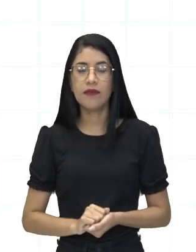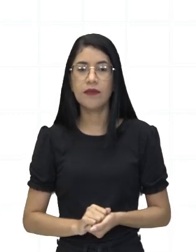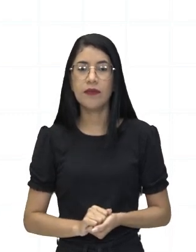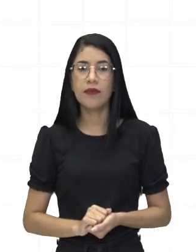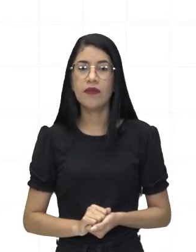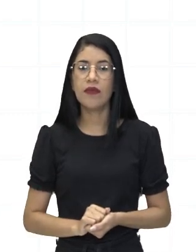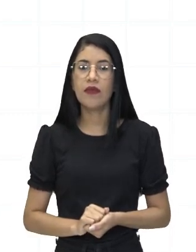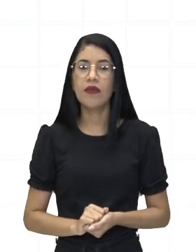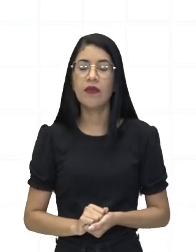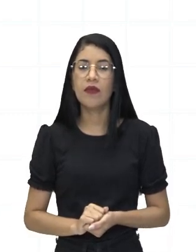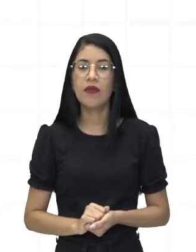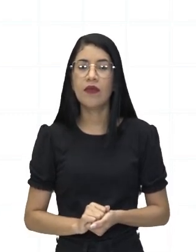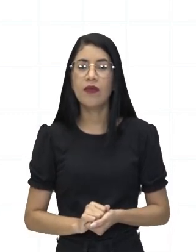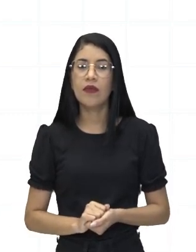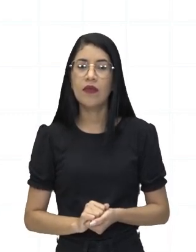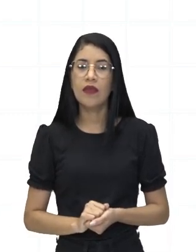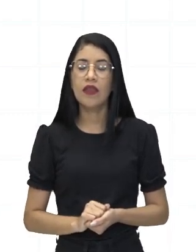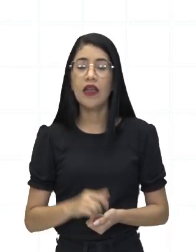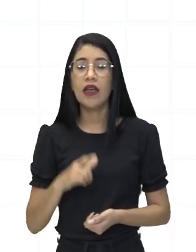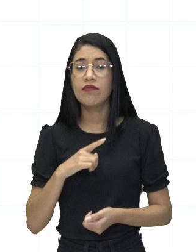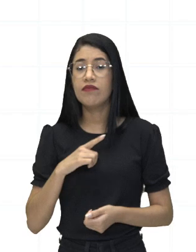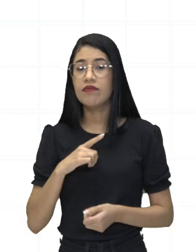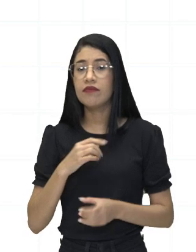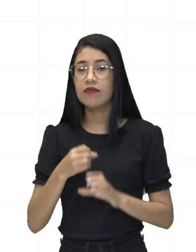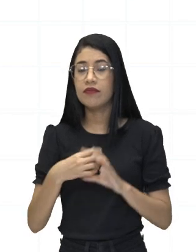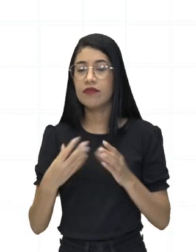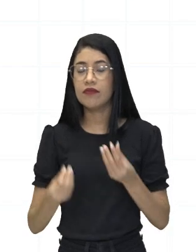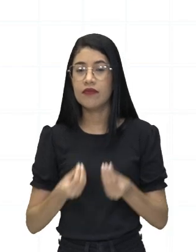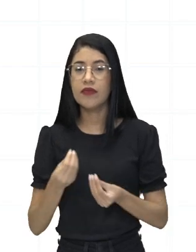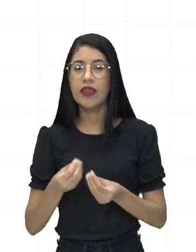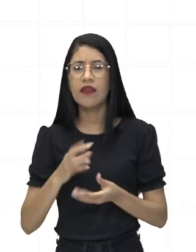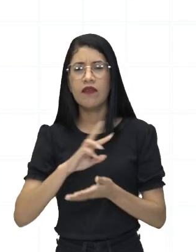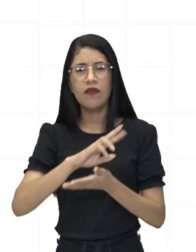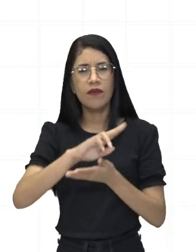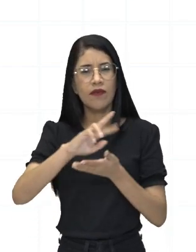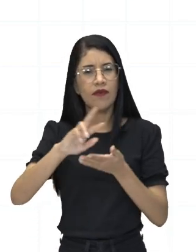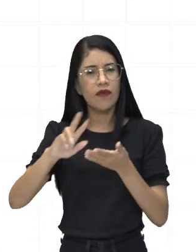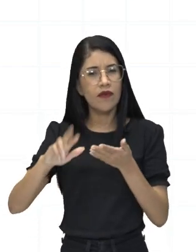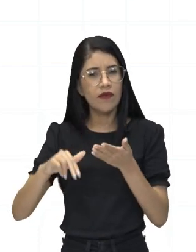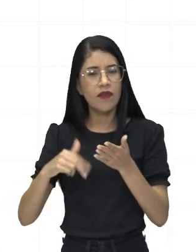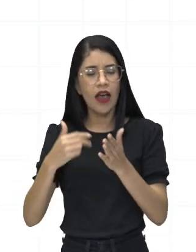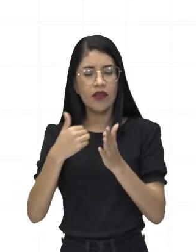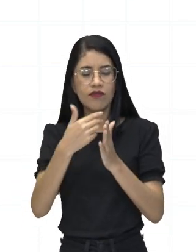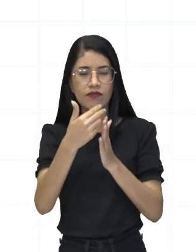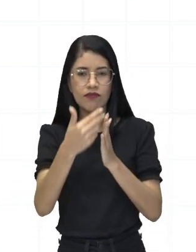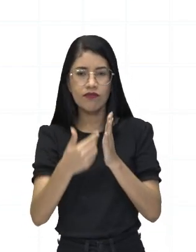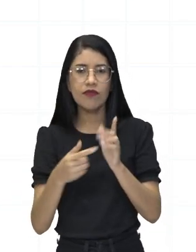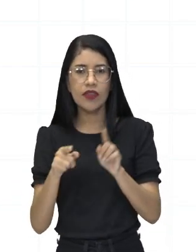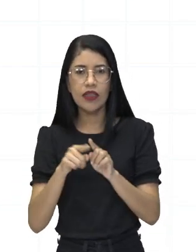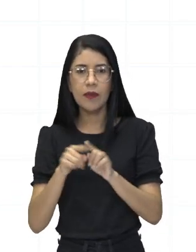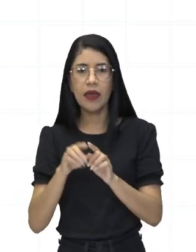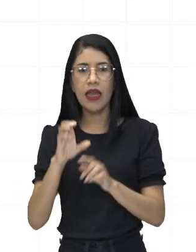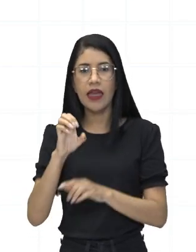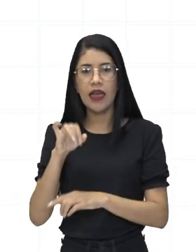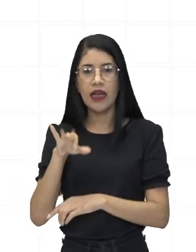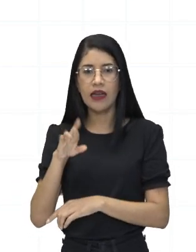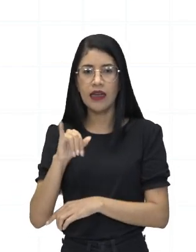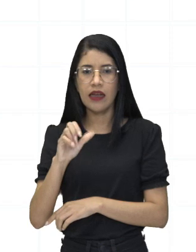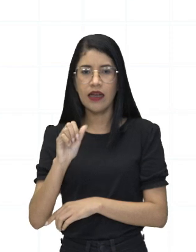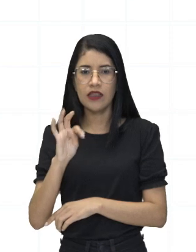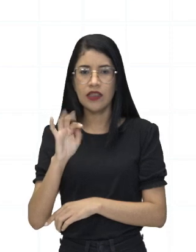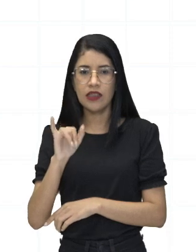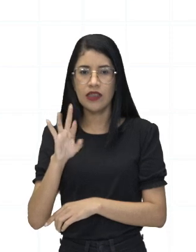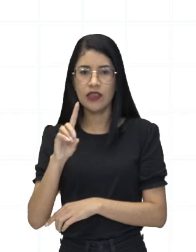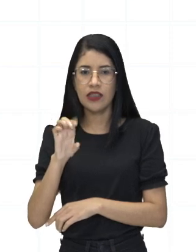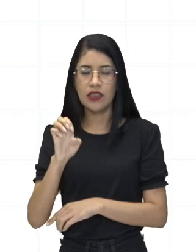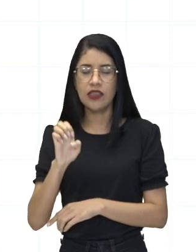jônica nós podemos falar o quê? Existia uma variante no desenho das colunas, as chamadas cariátides, que